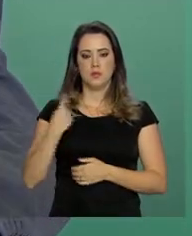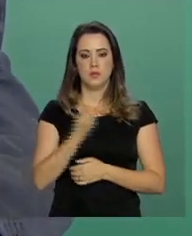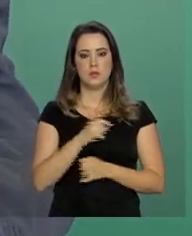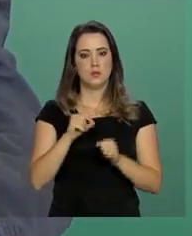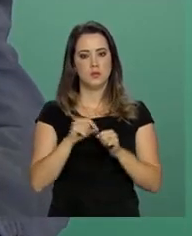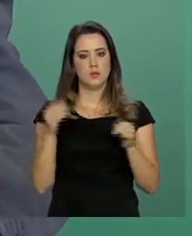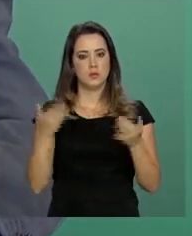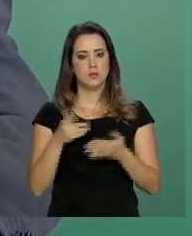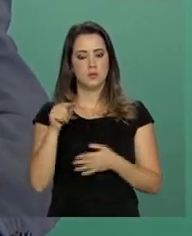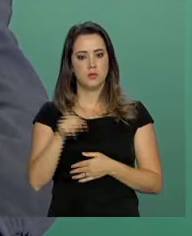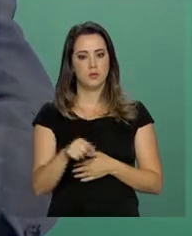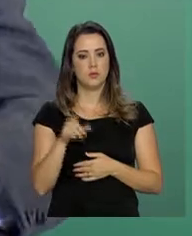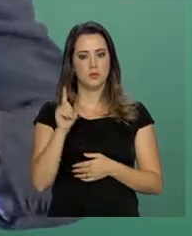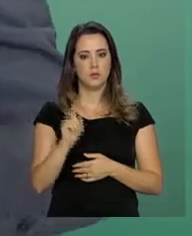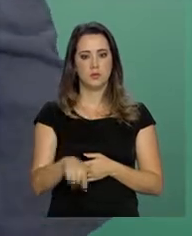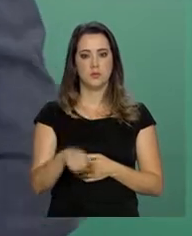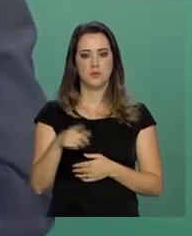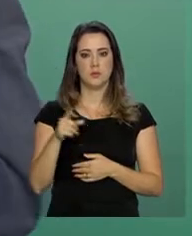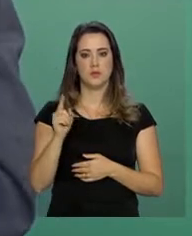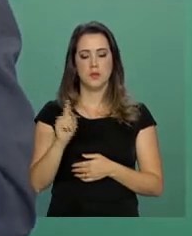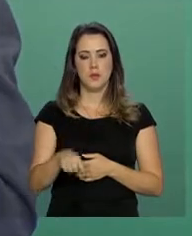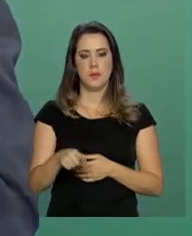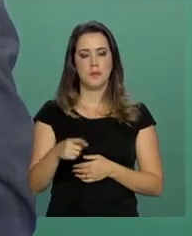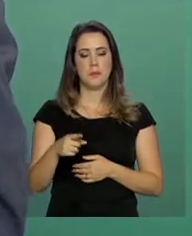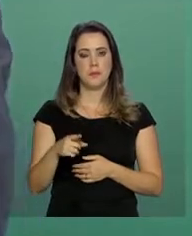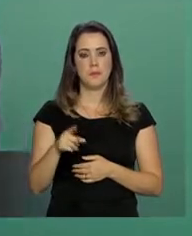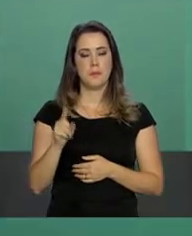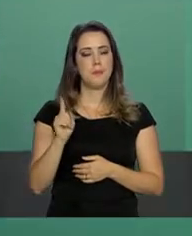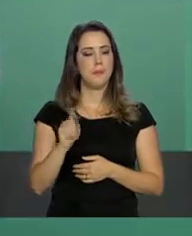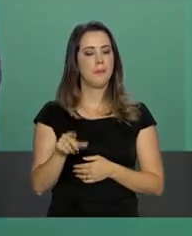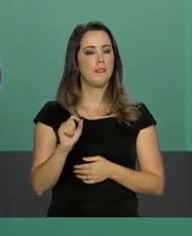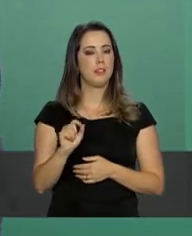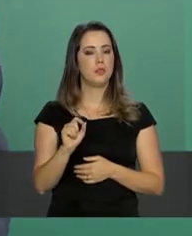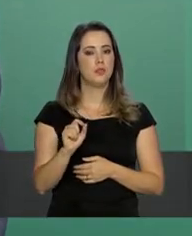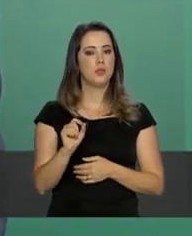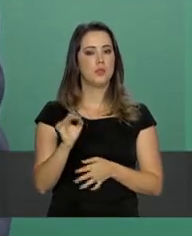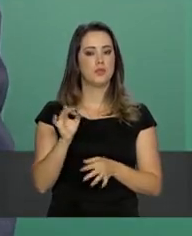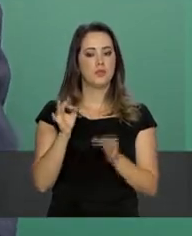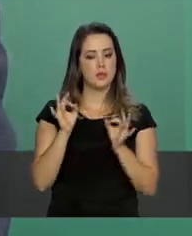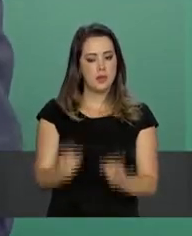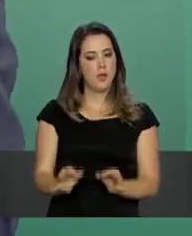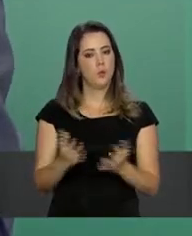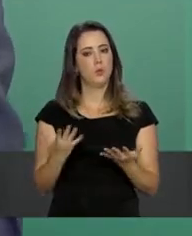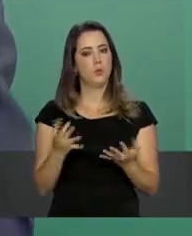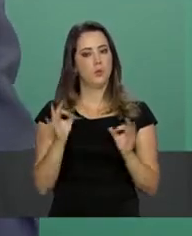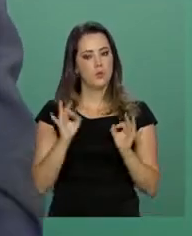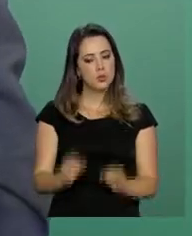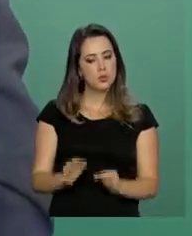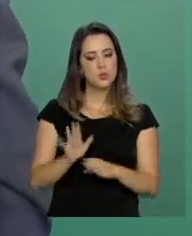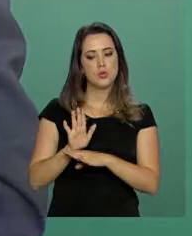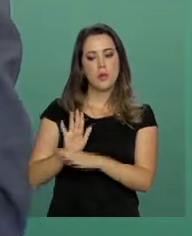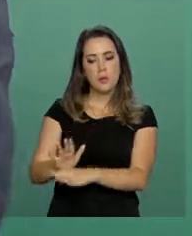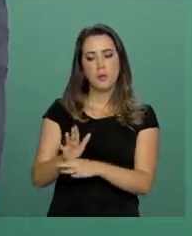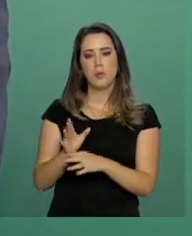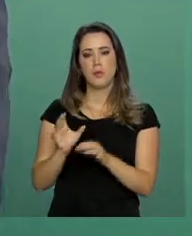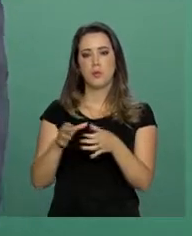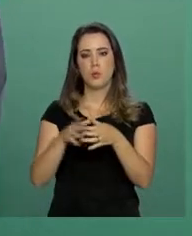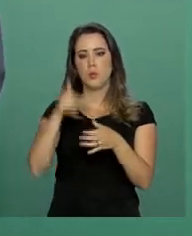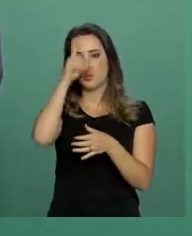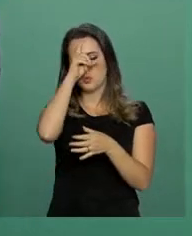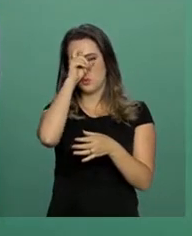hoje aqui nada mais é o que a justiça do que apoio do que